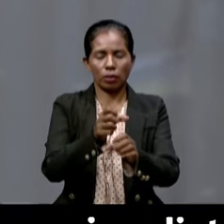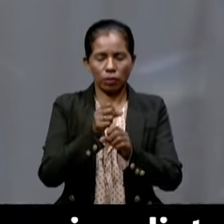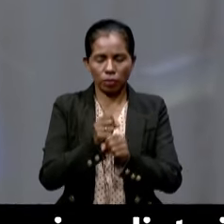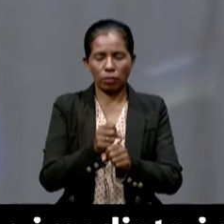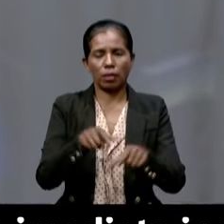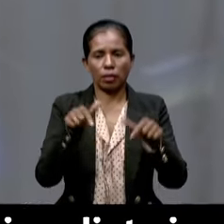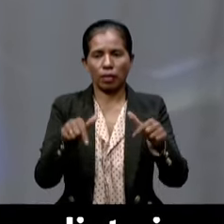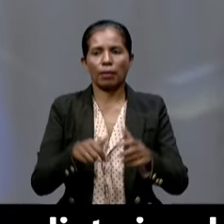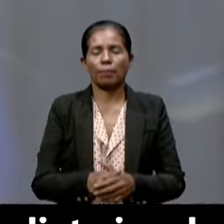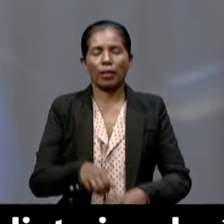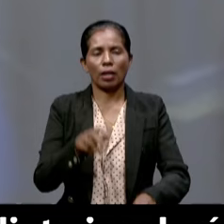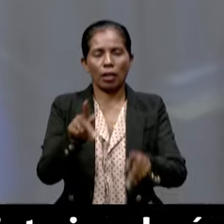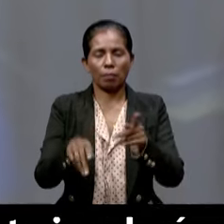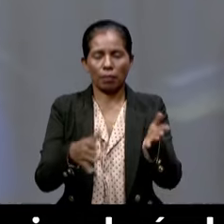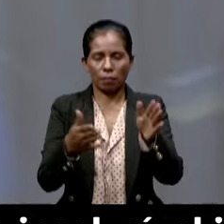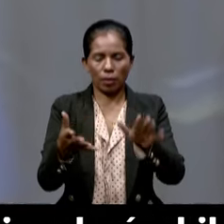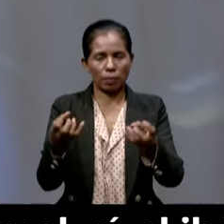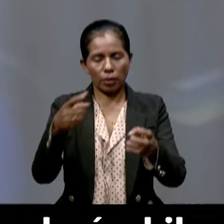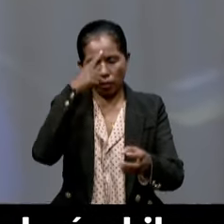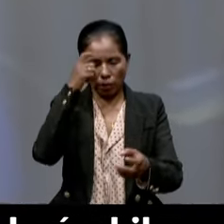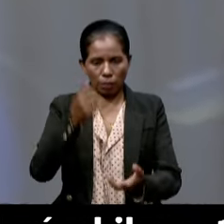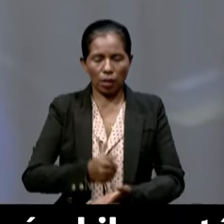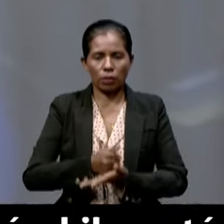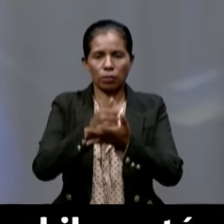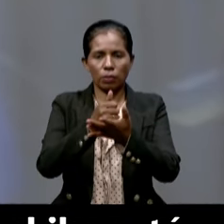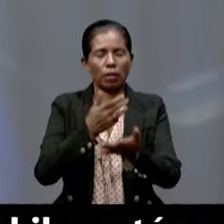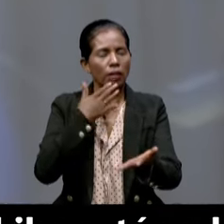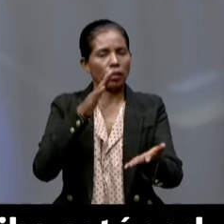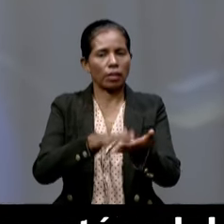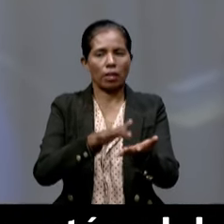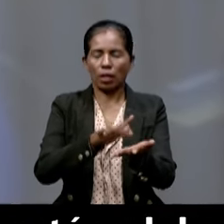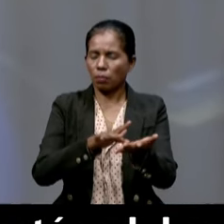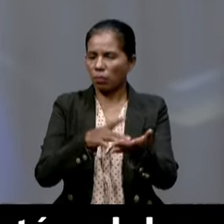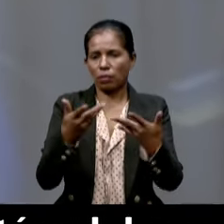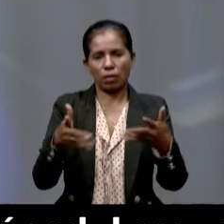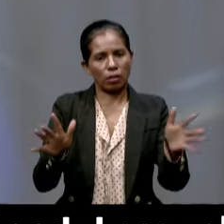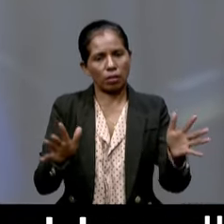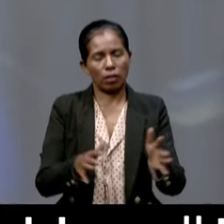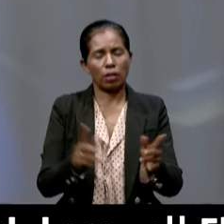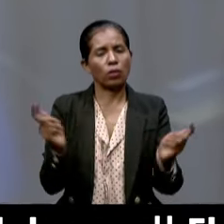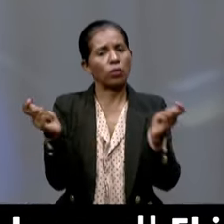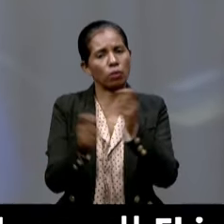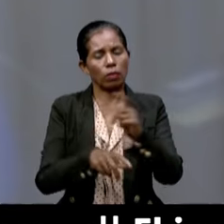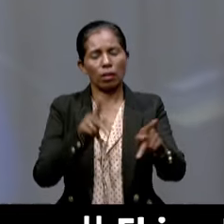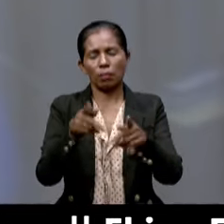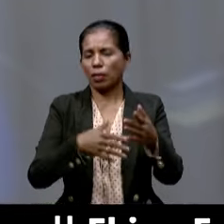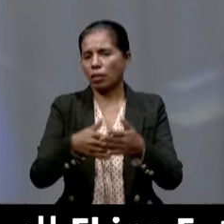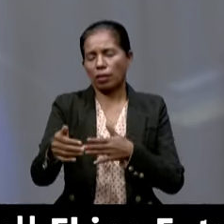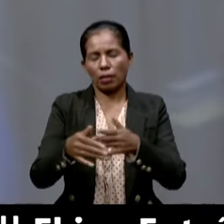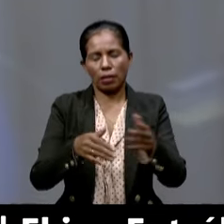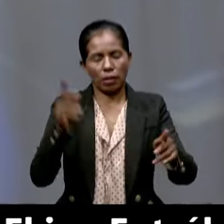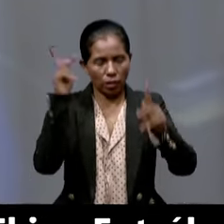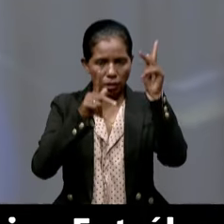idene. Povo mata bara tamba atendimento la dia. Ai moro la iha. Troca ema tunsai, causa